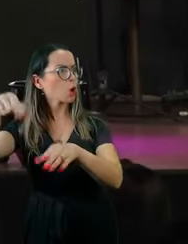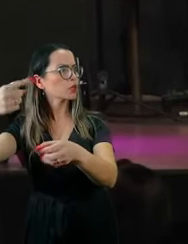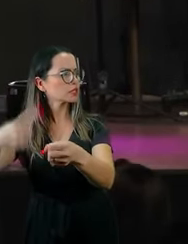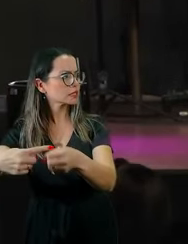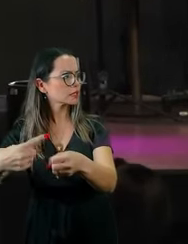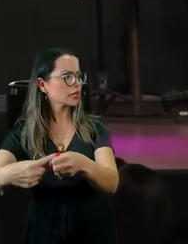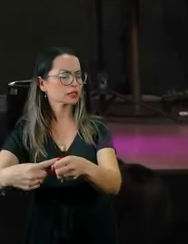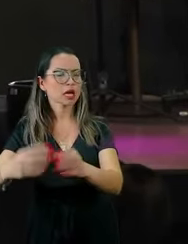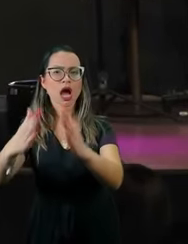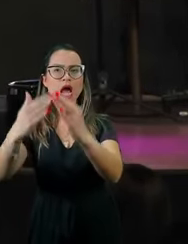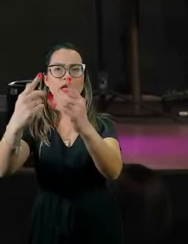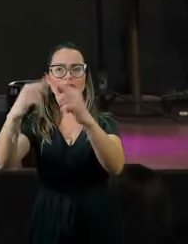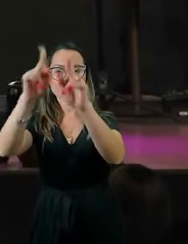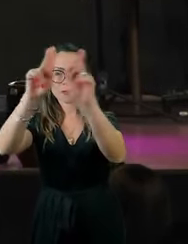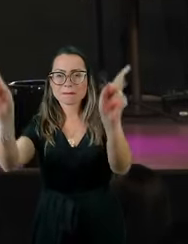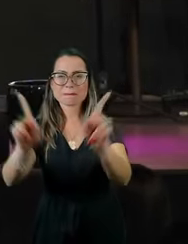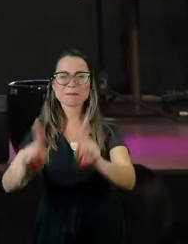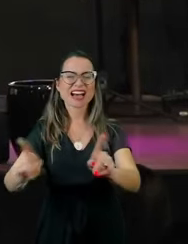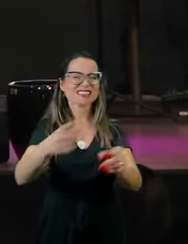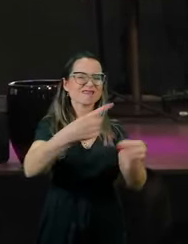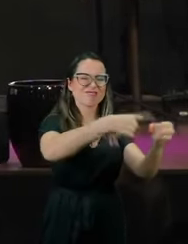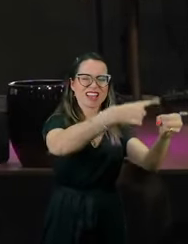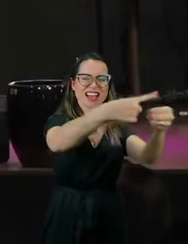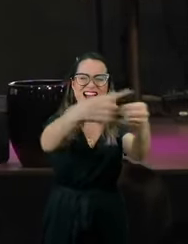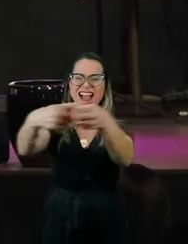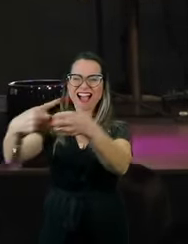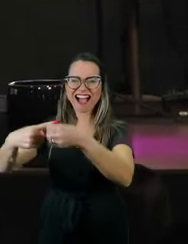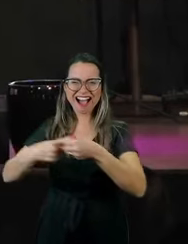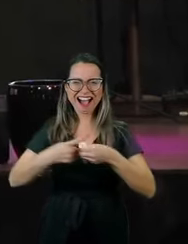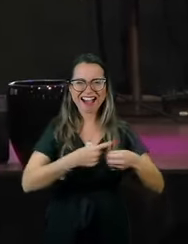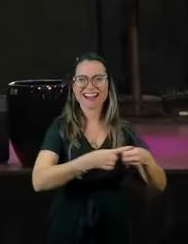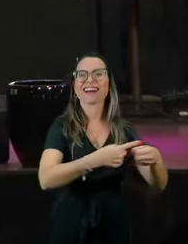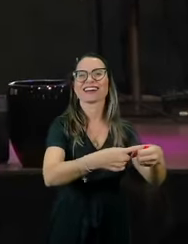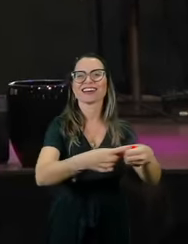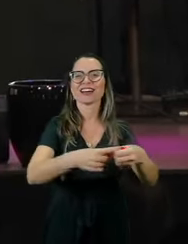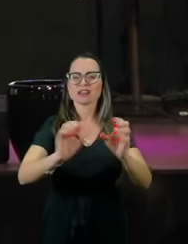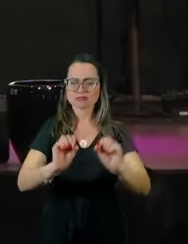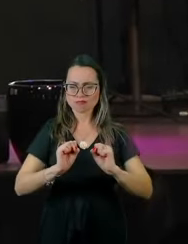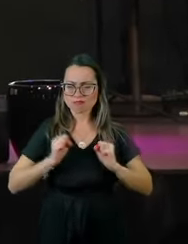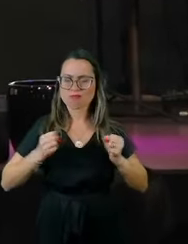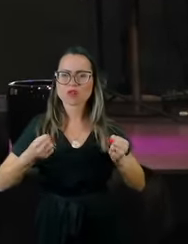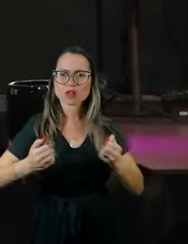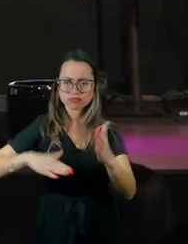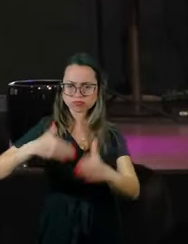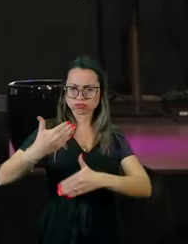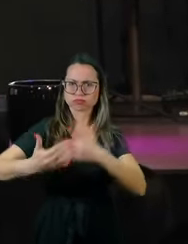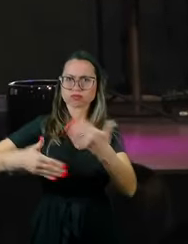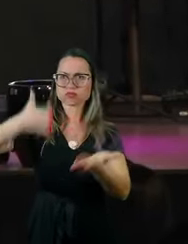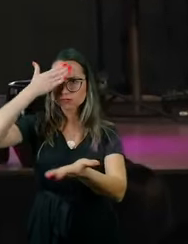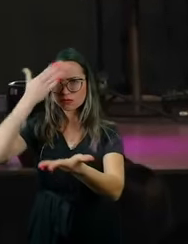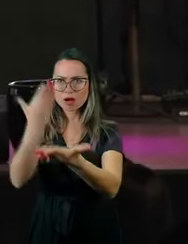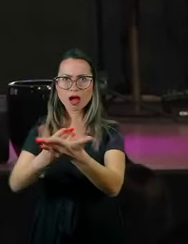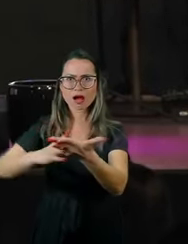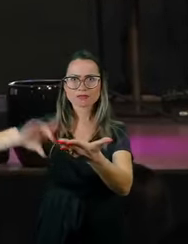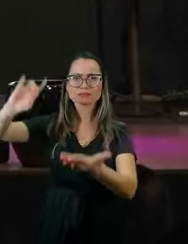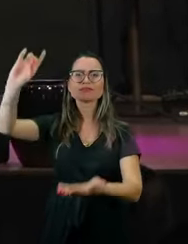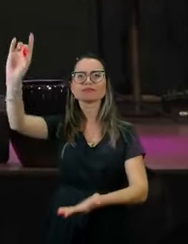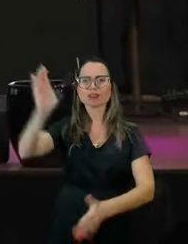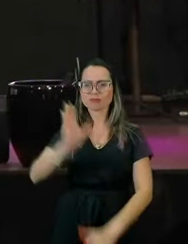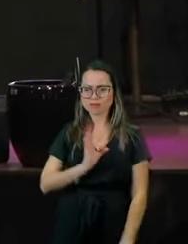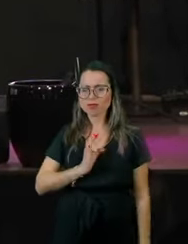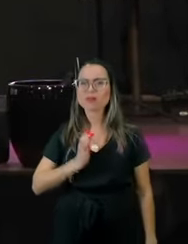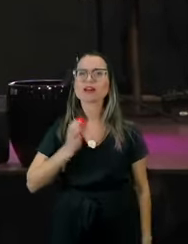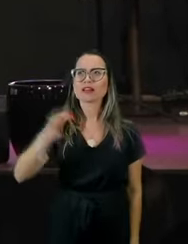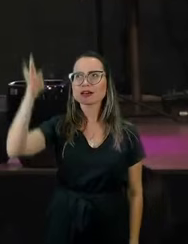tinha paz em toda a Judéia, Galiléia e Samaria. E ia se fortalecendo à medida que andava no temor do Senhor, encorajada